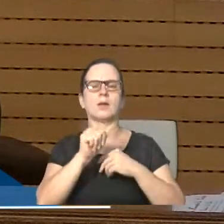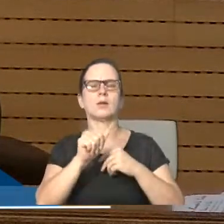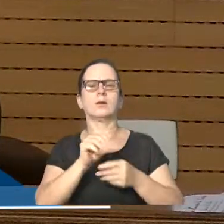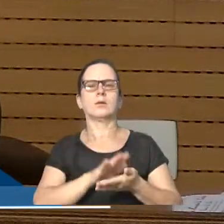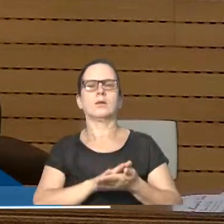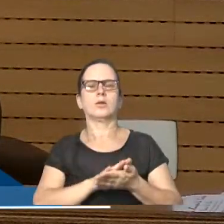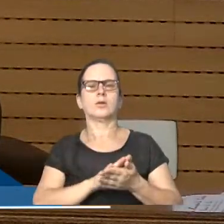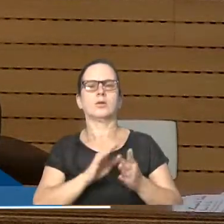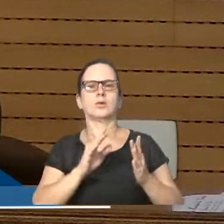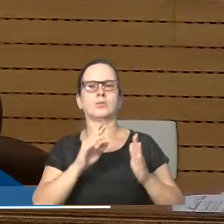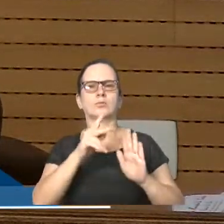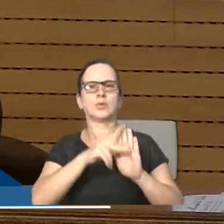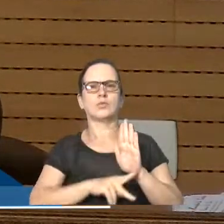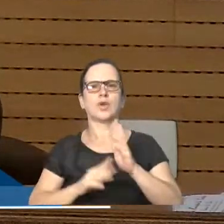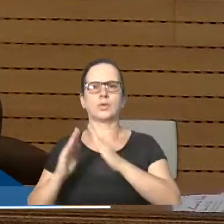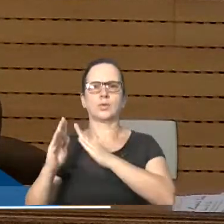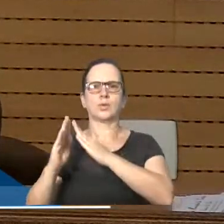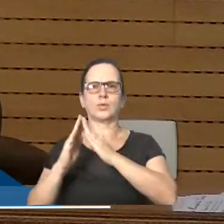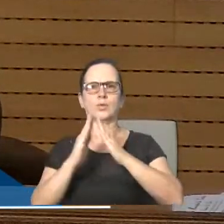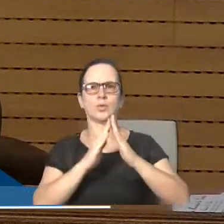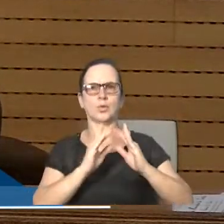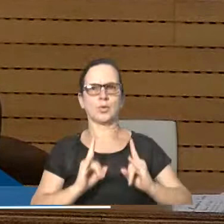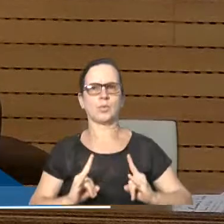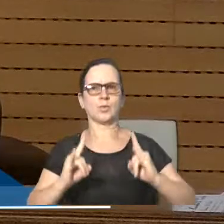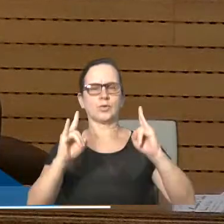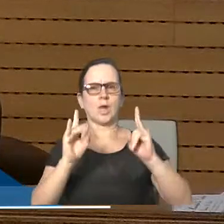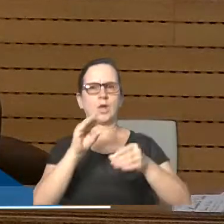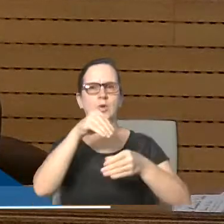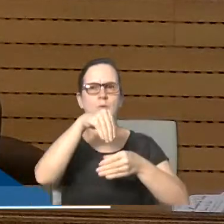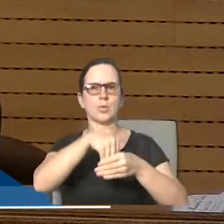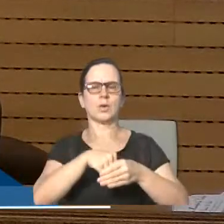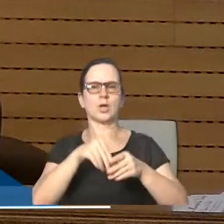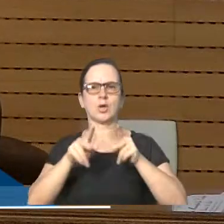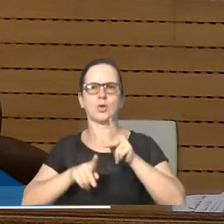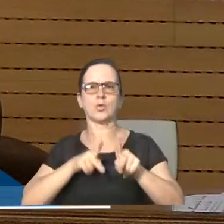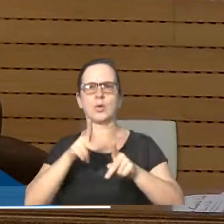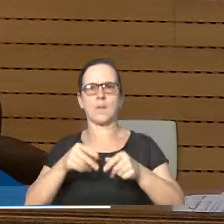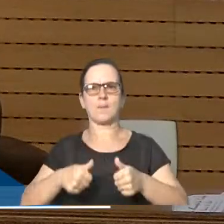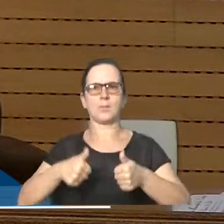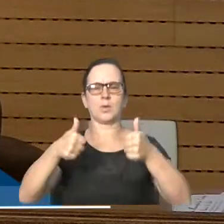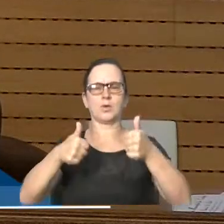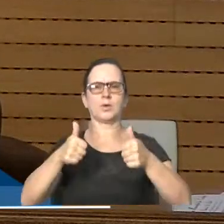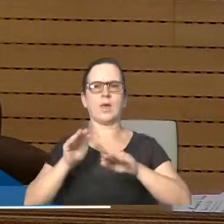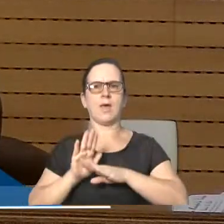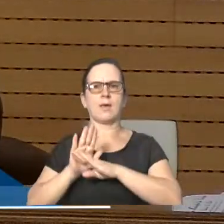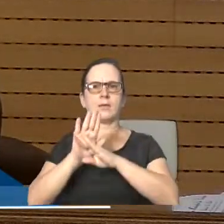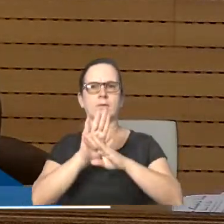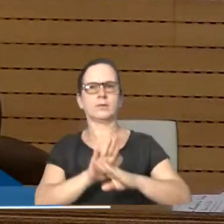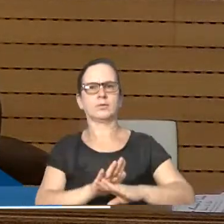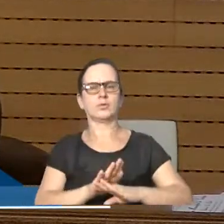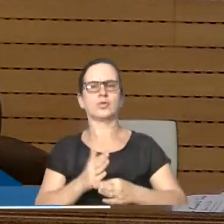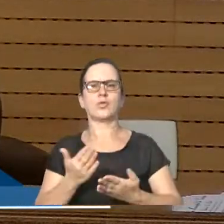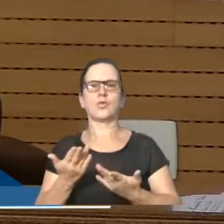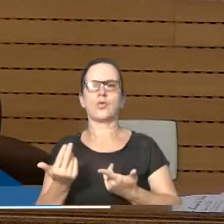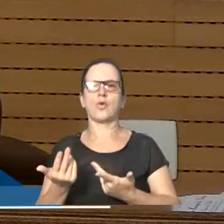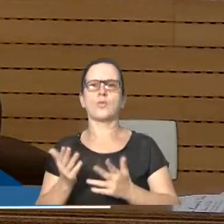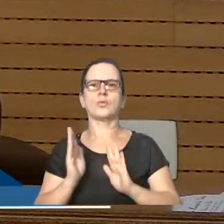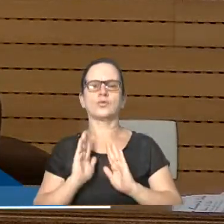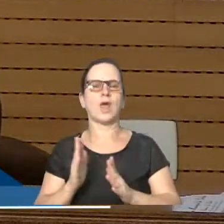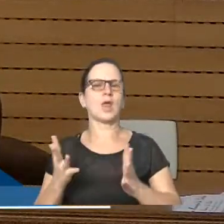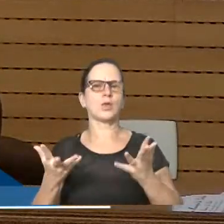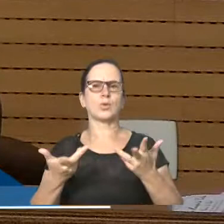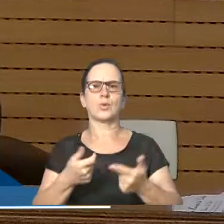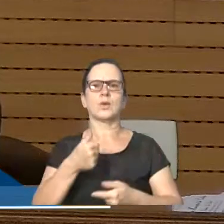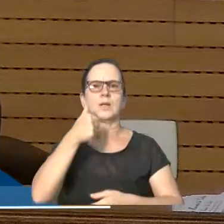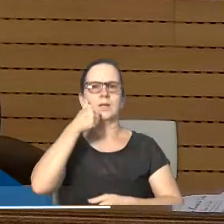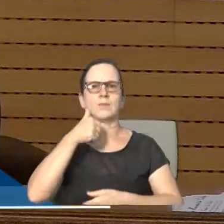projetos habitacionais e poderia, com certeza, ser incluído como população prioritária de atendimento, como já são todas as